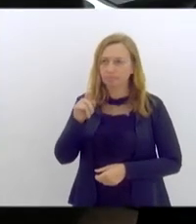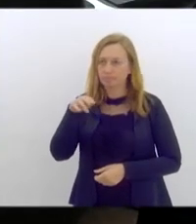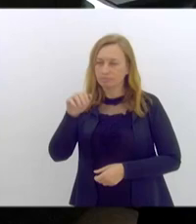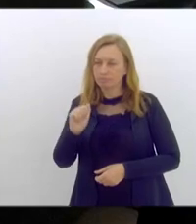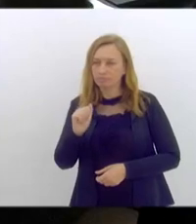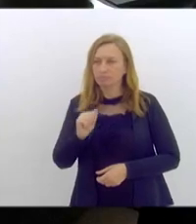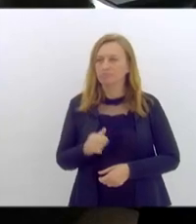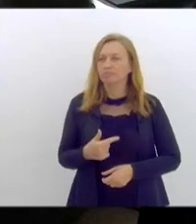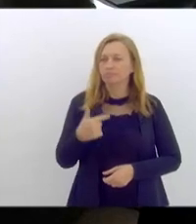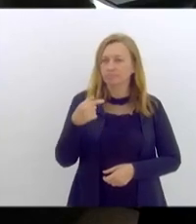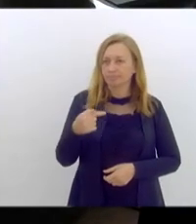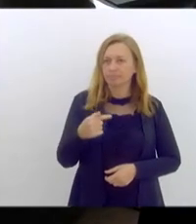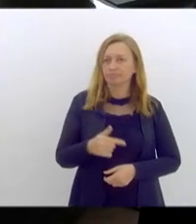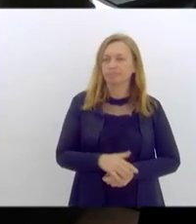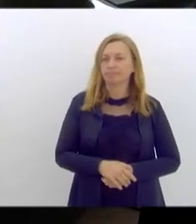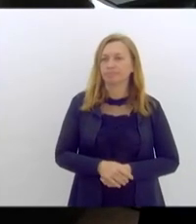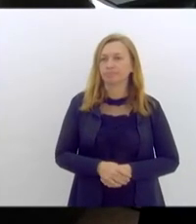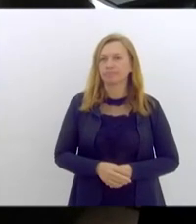A7